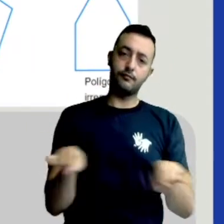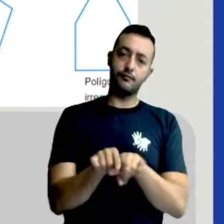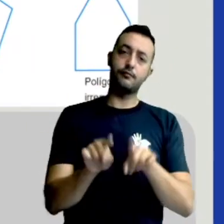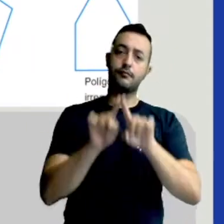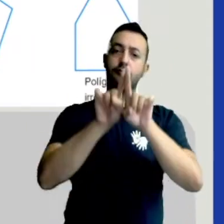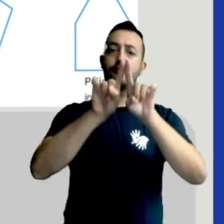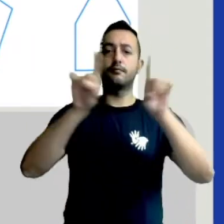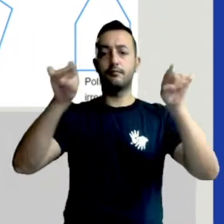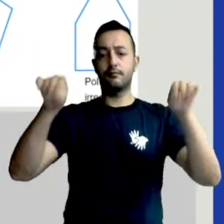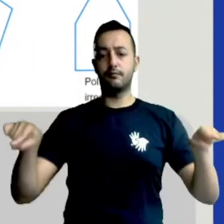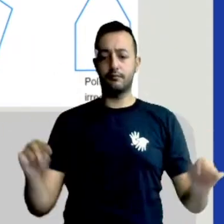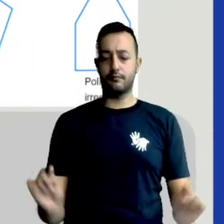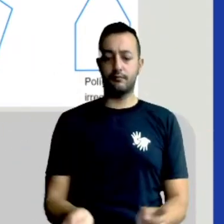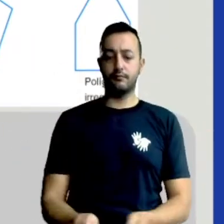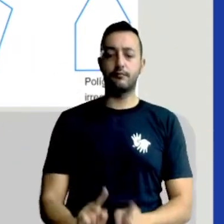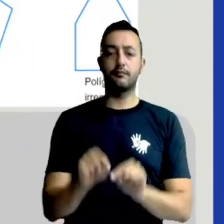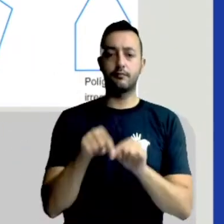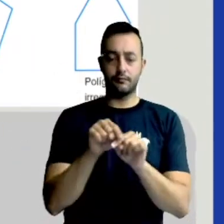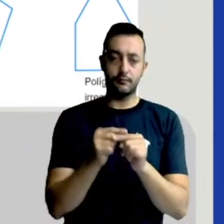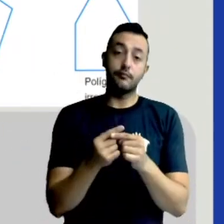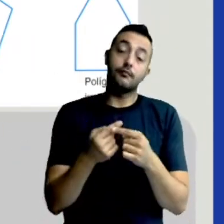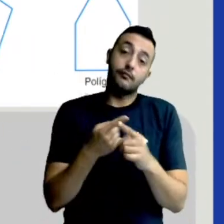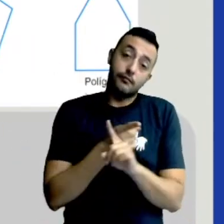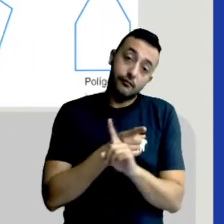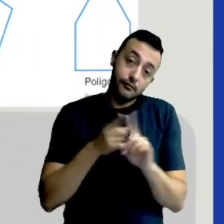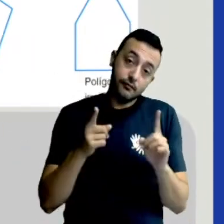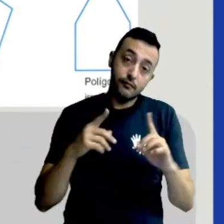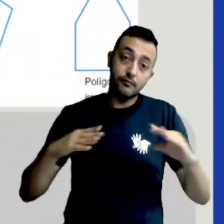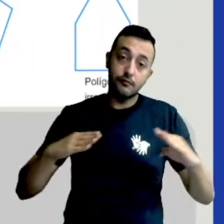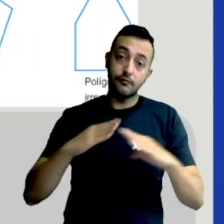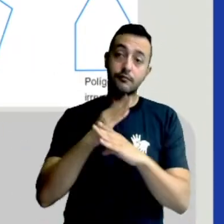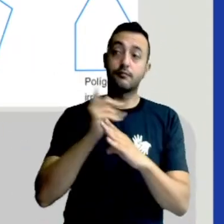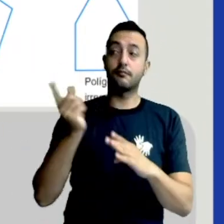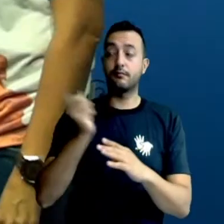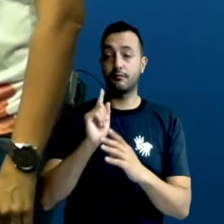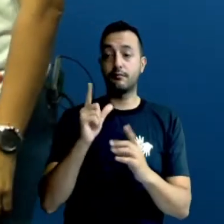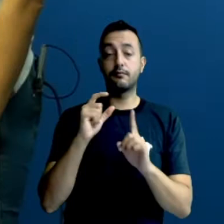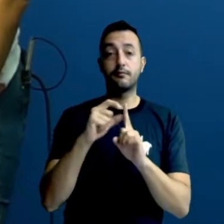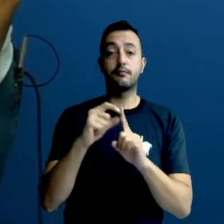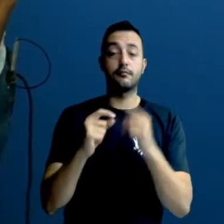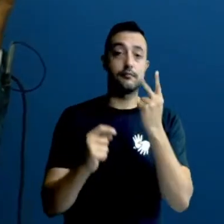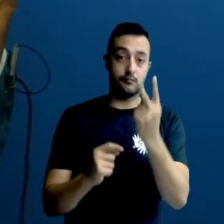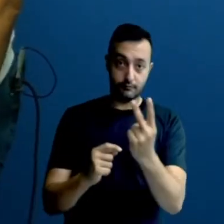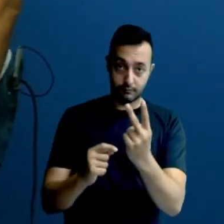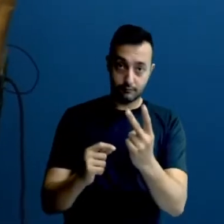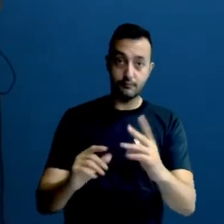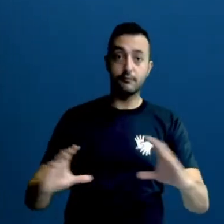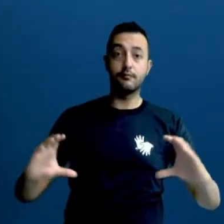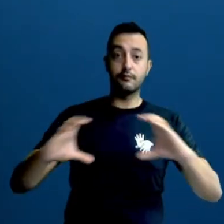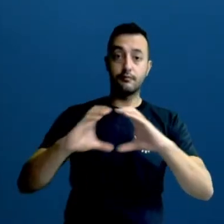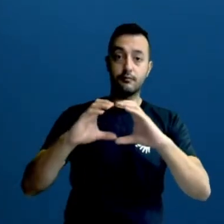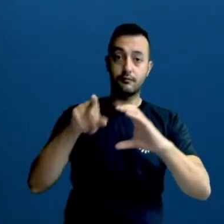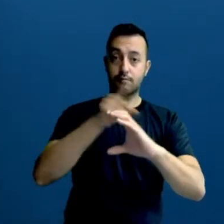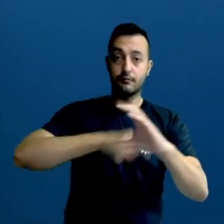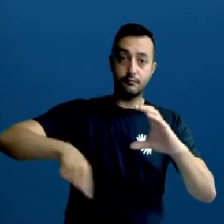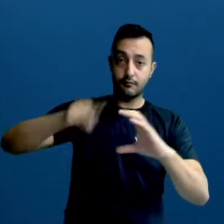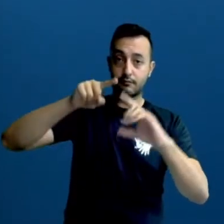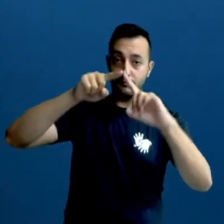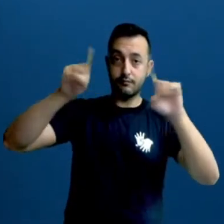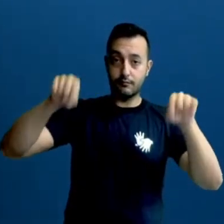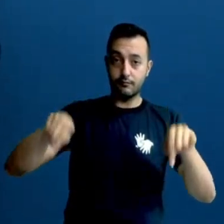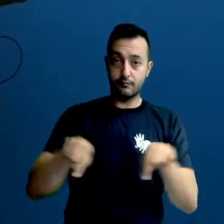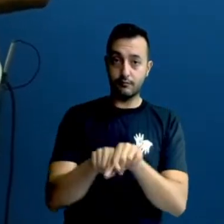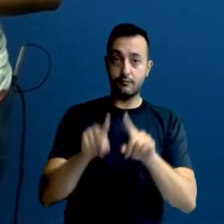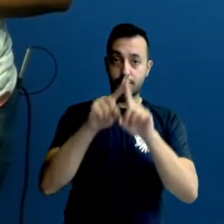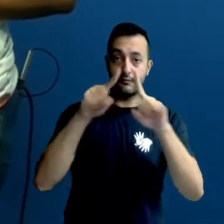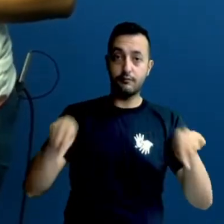reta não se cruzam. Então, chama atenção aqui para duas palavrinhas, ó. Fechadas e